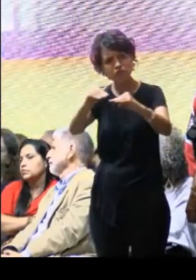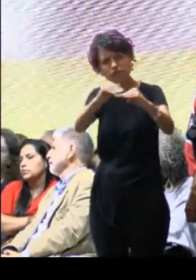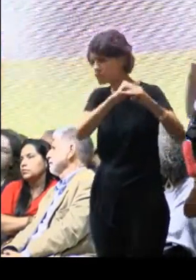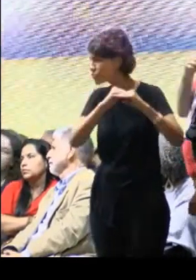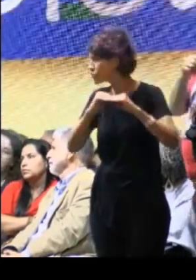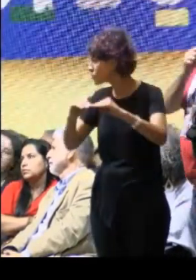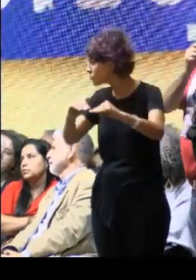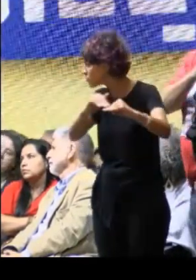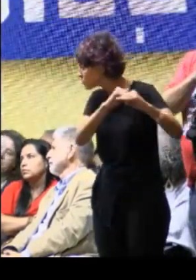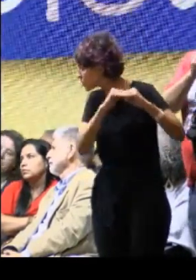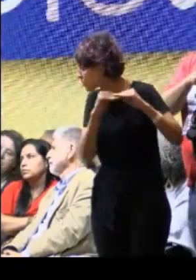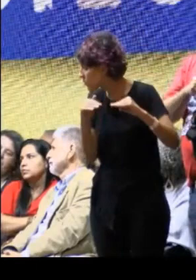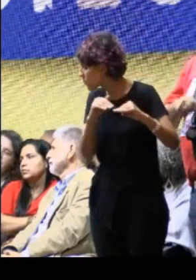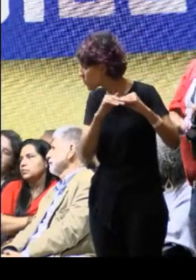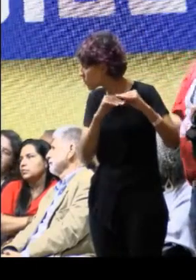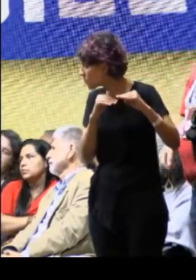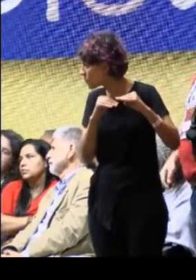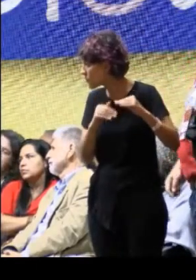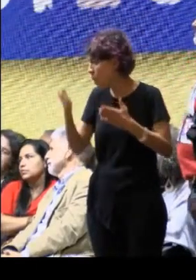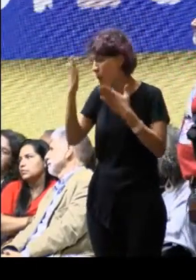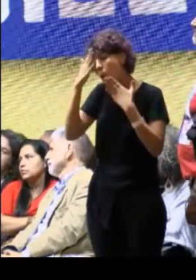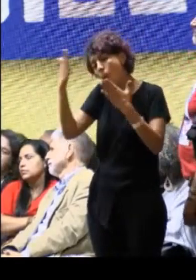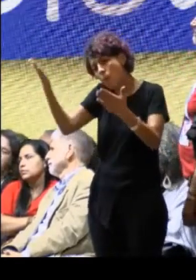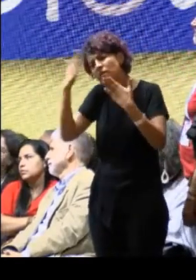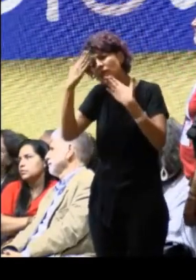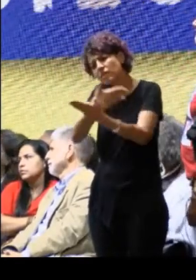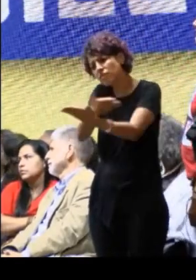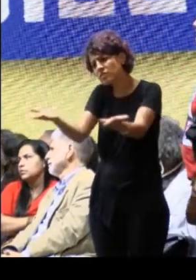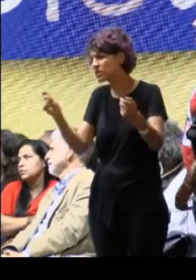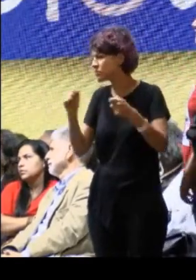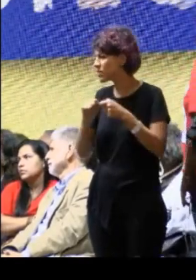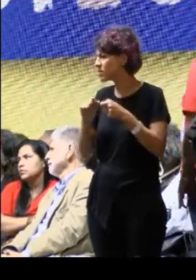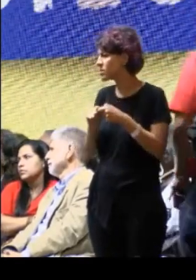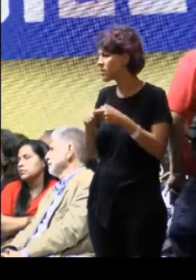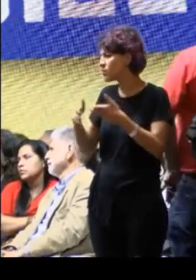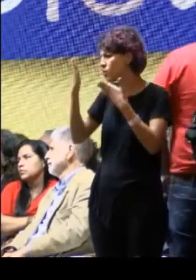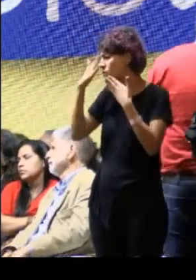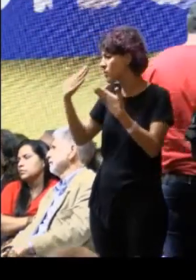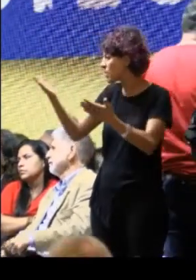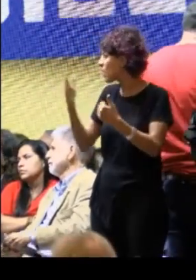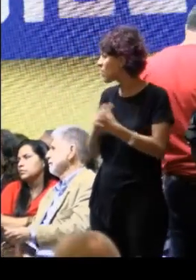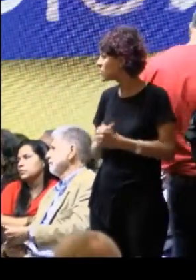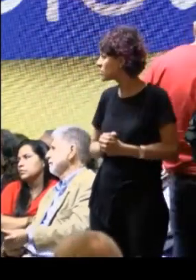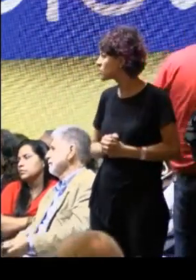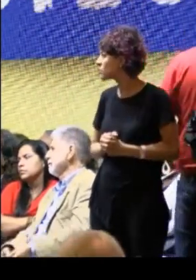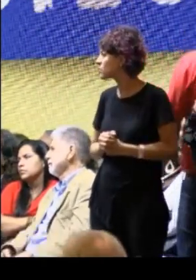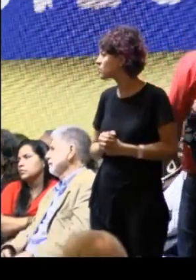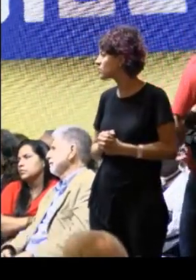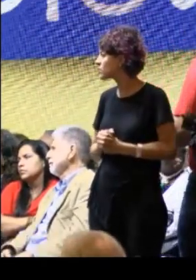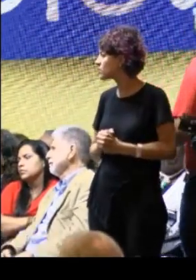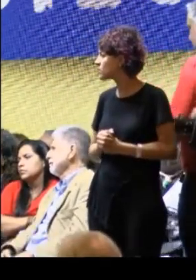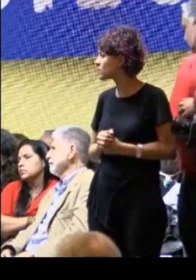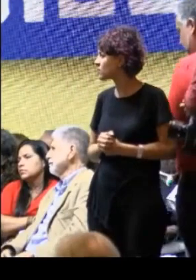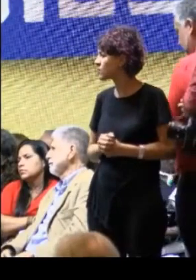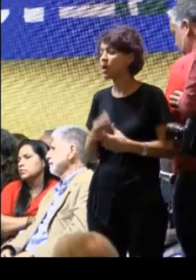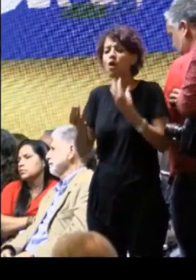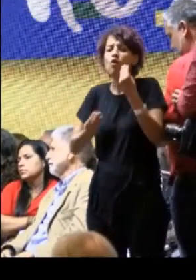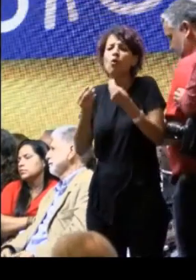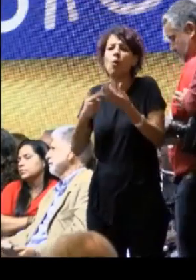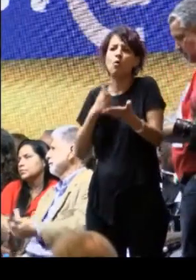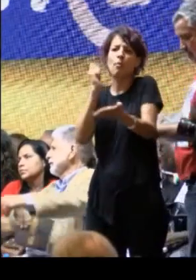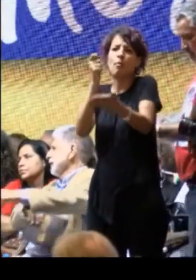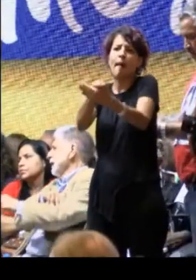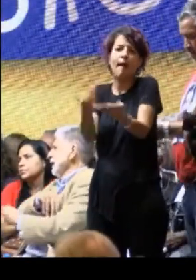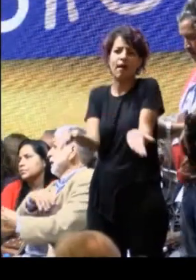alma, obrigado por tudo que vocês fizeram. Muito obrigado. Eu não tenho como pagar